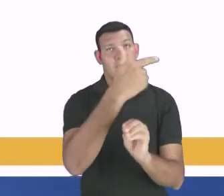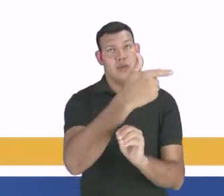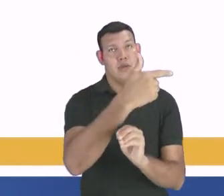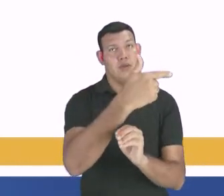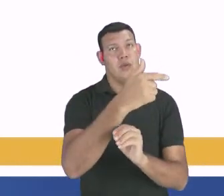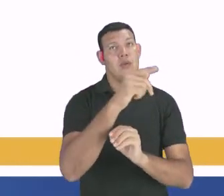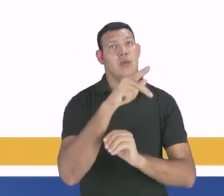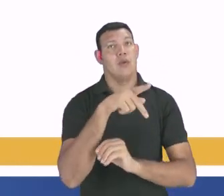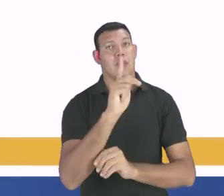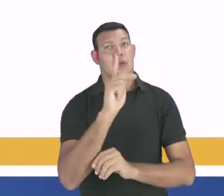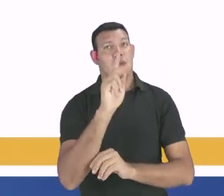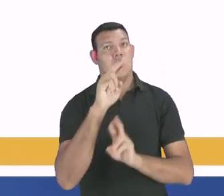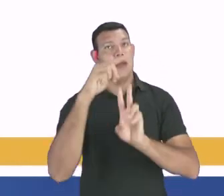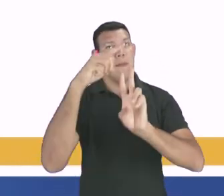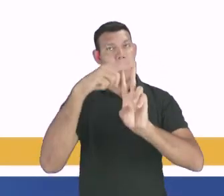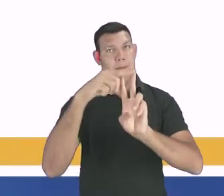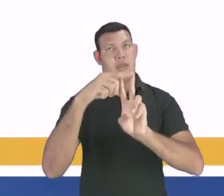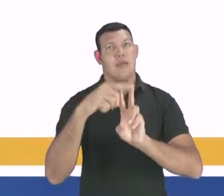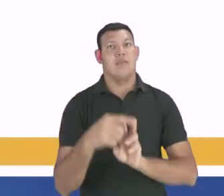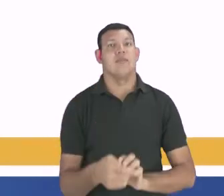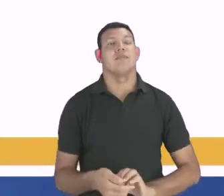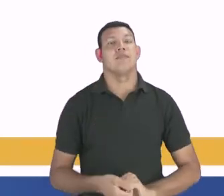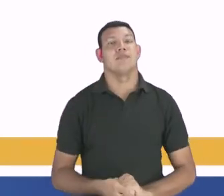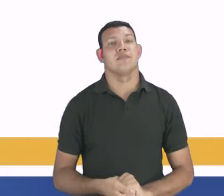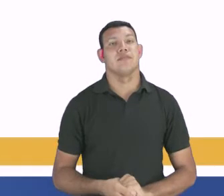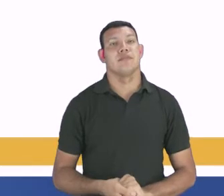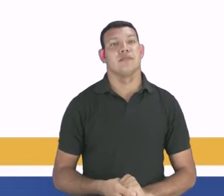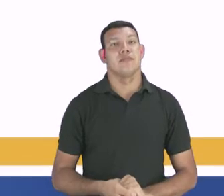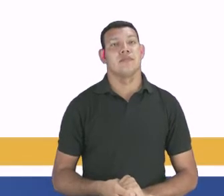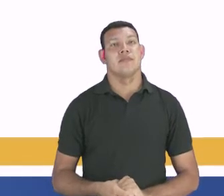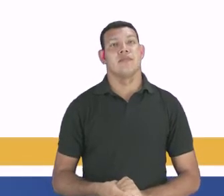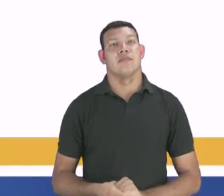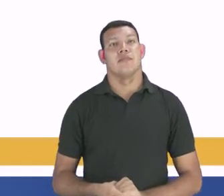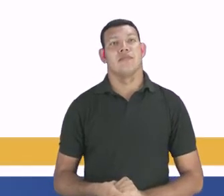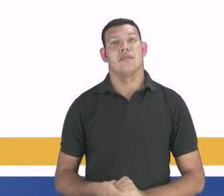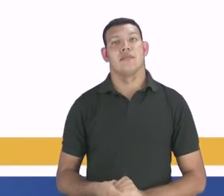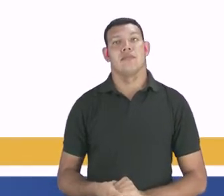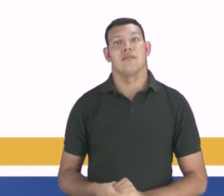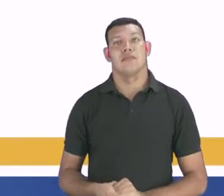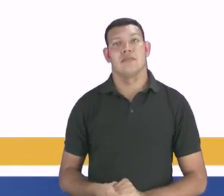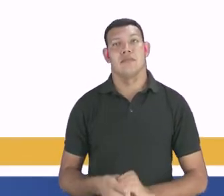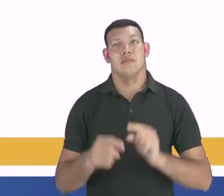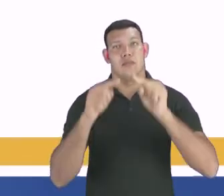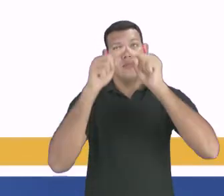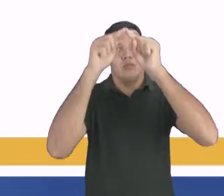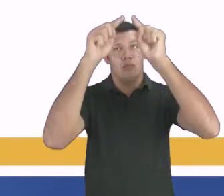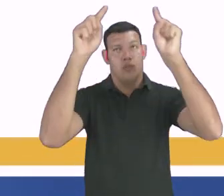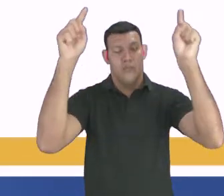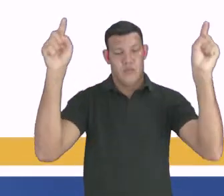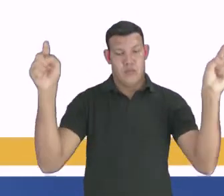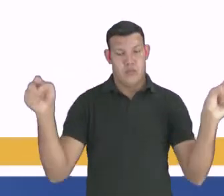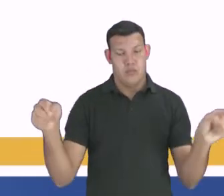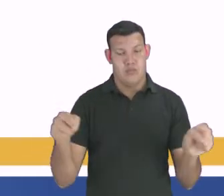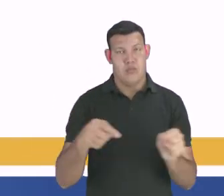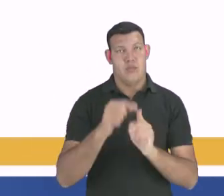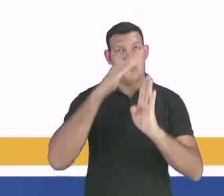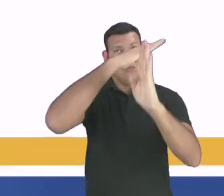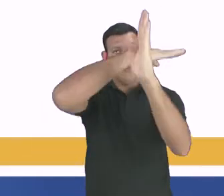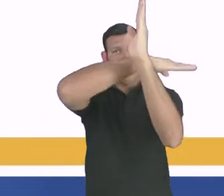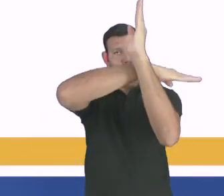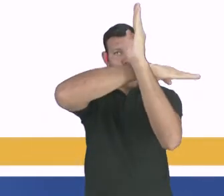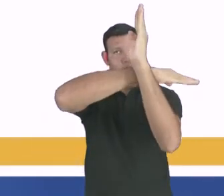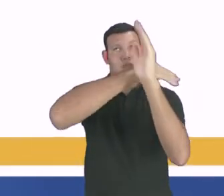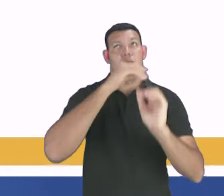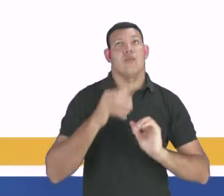2kπ do côngruo, tá bom? Então, nesse caso, nós temos essa nomenclatura como